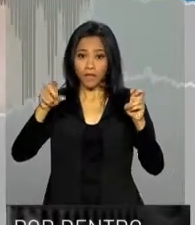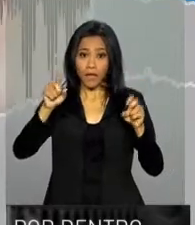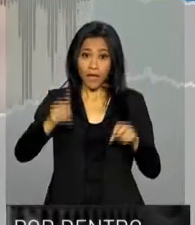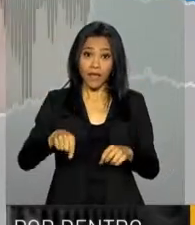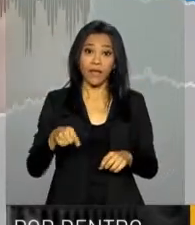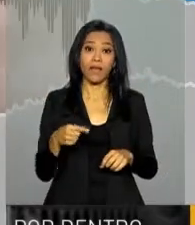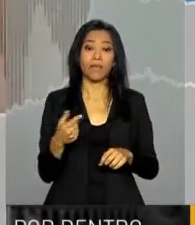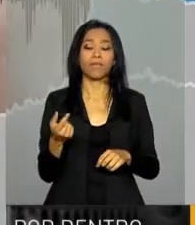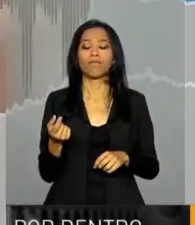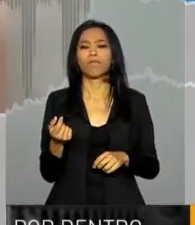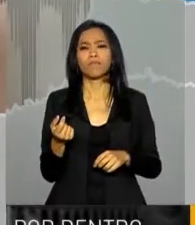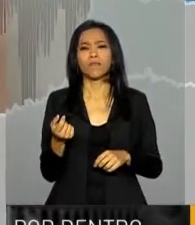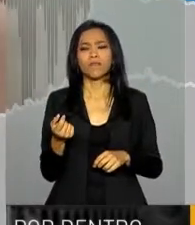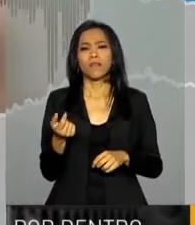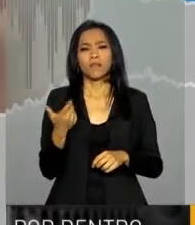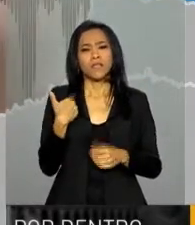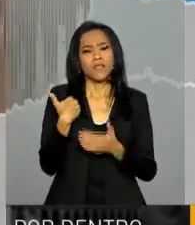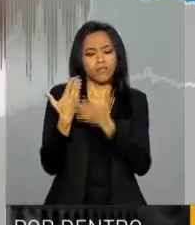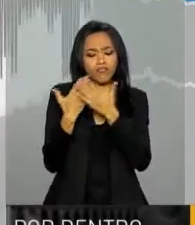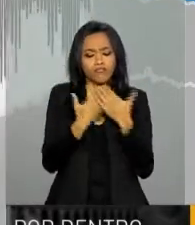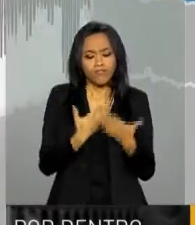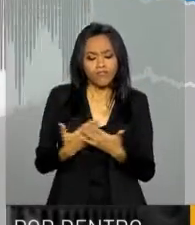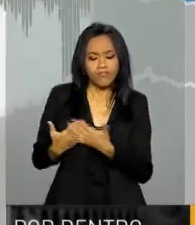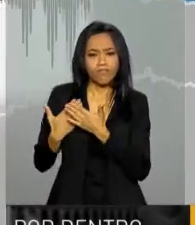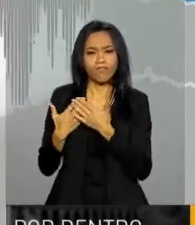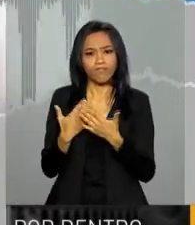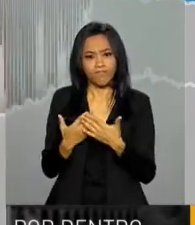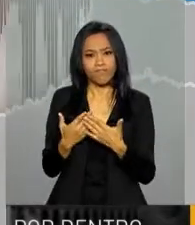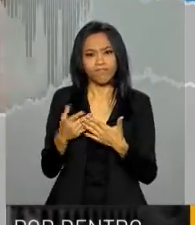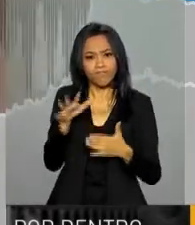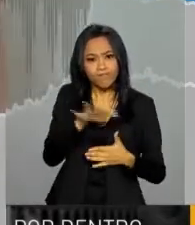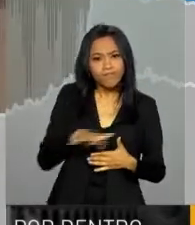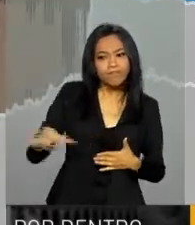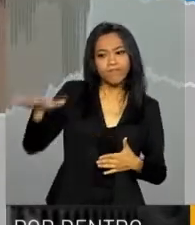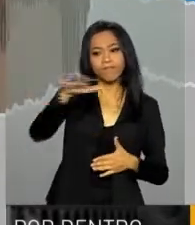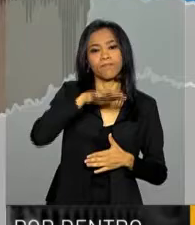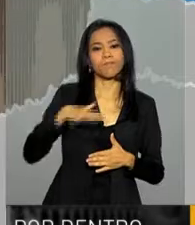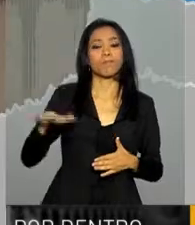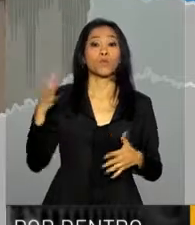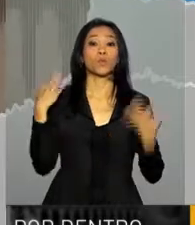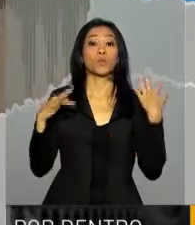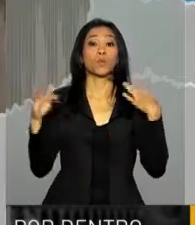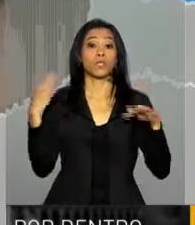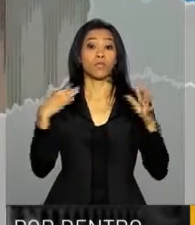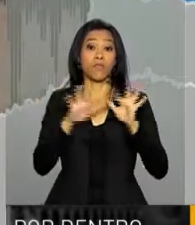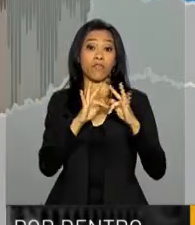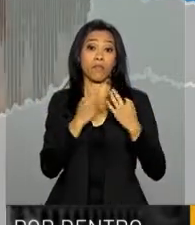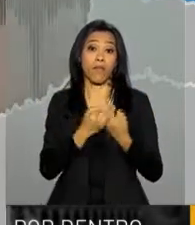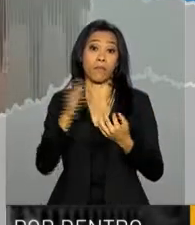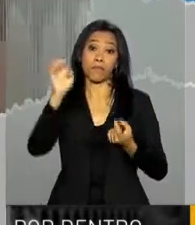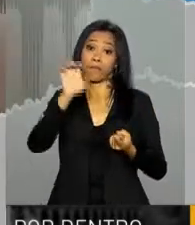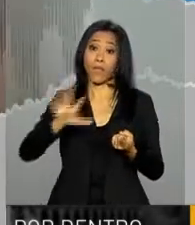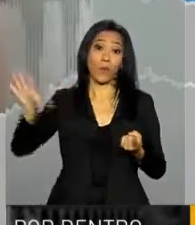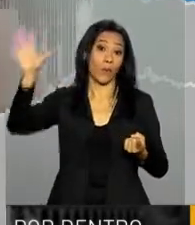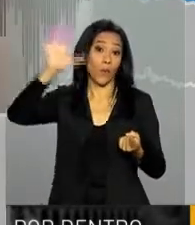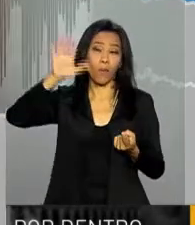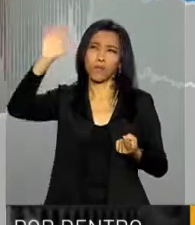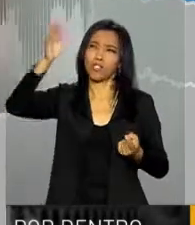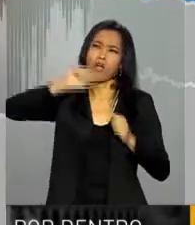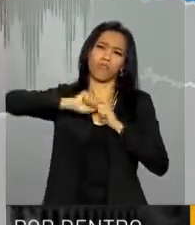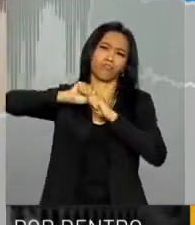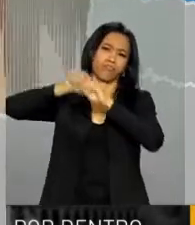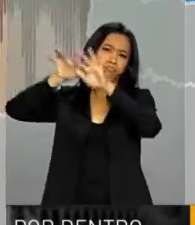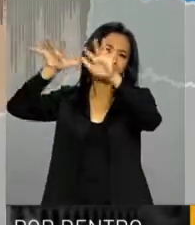a algo que vem sendo estudado é pela categoria que é o turismo familiar é na europa já é bem difundido e